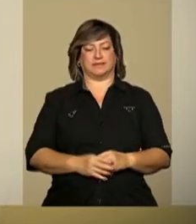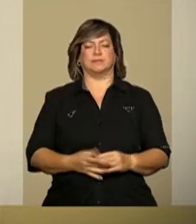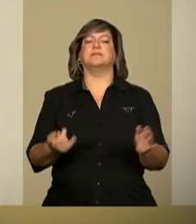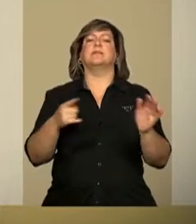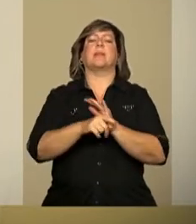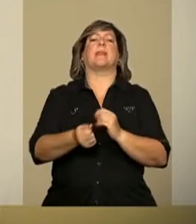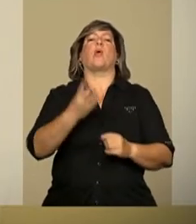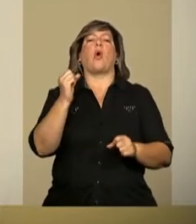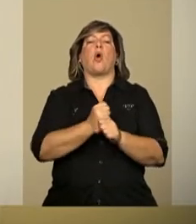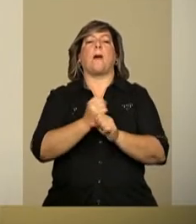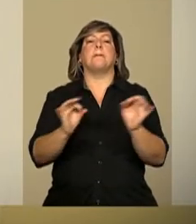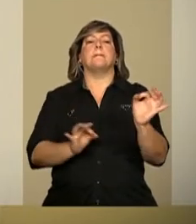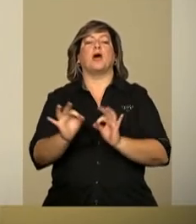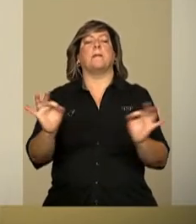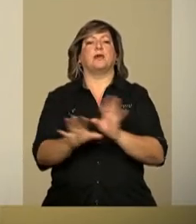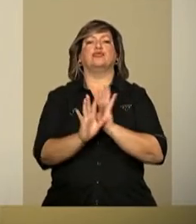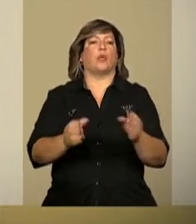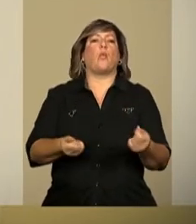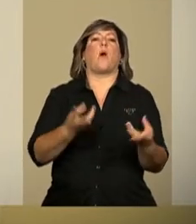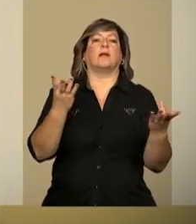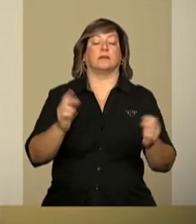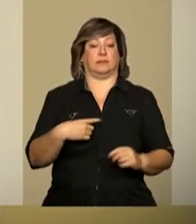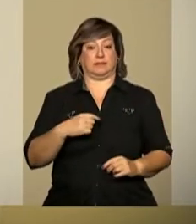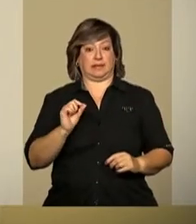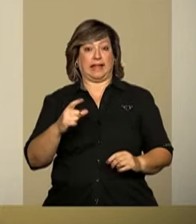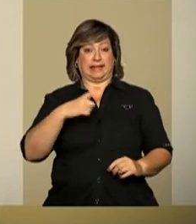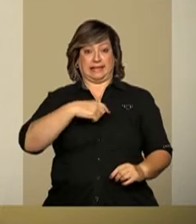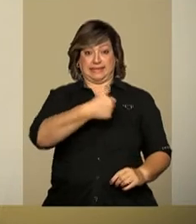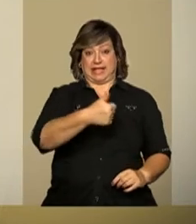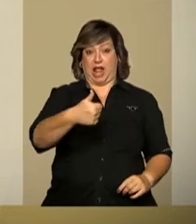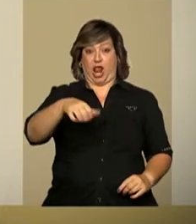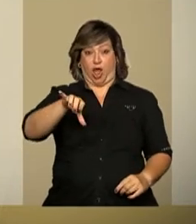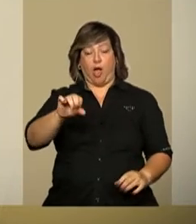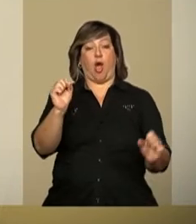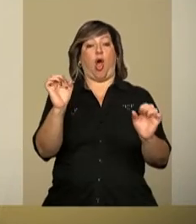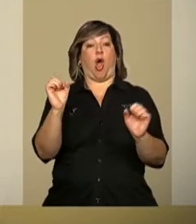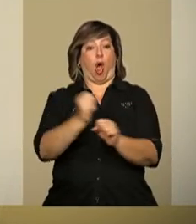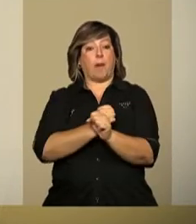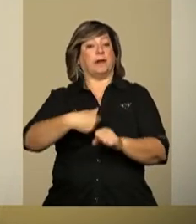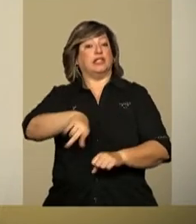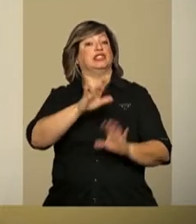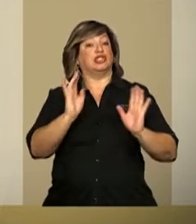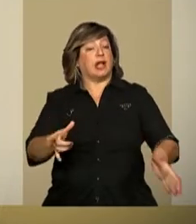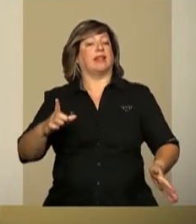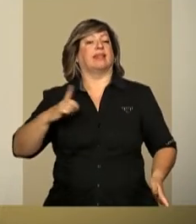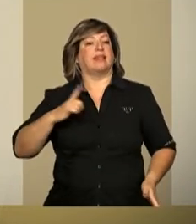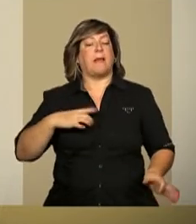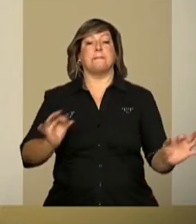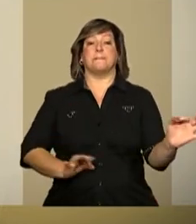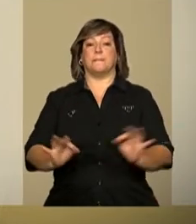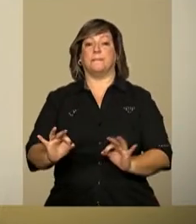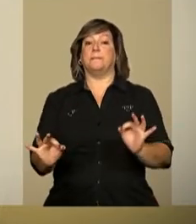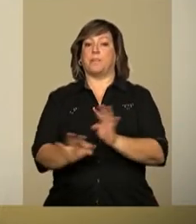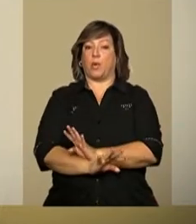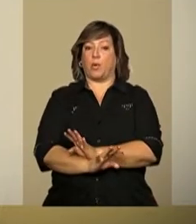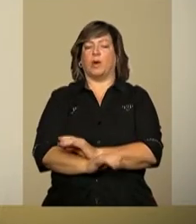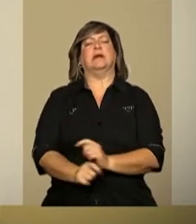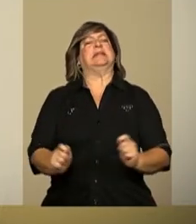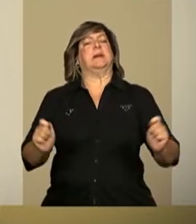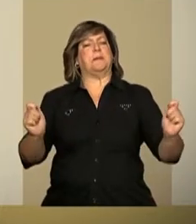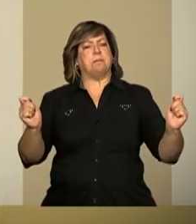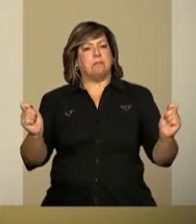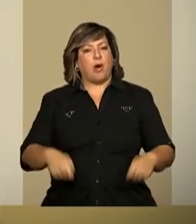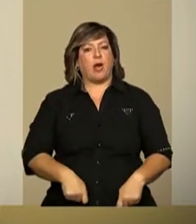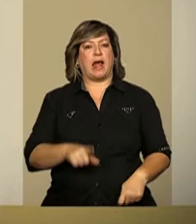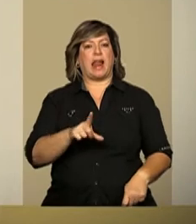tem projeto pronto presidenta olha Luciano como eu te disse 119 obras já tem projetos prontos e podem